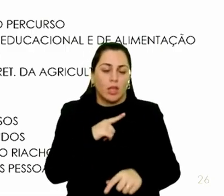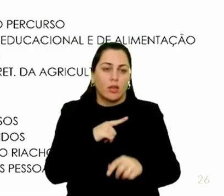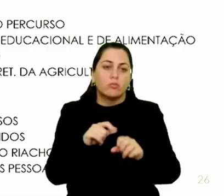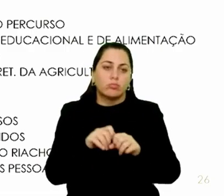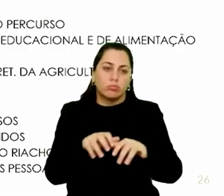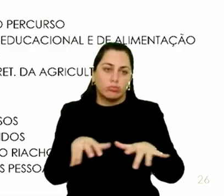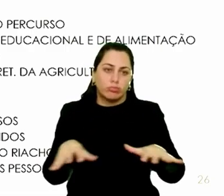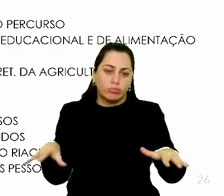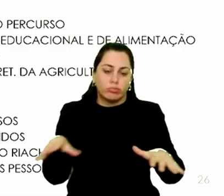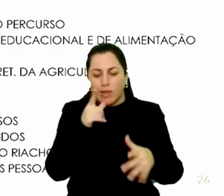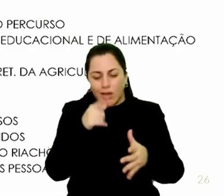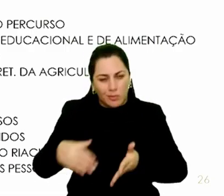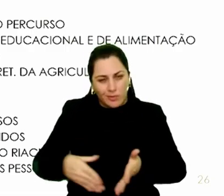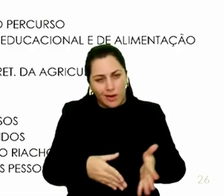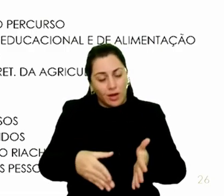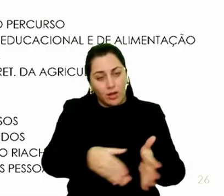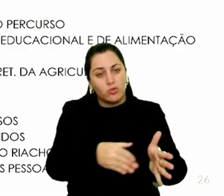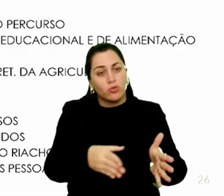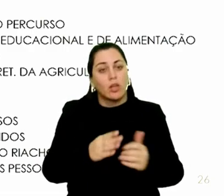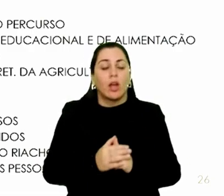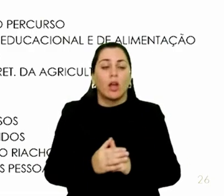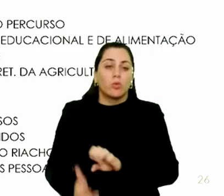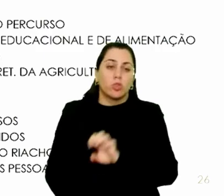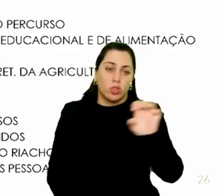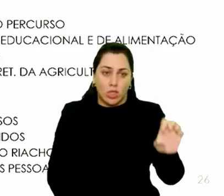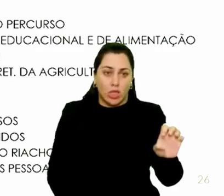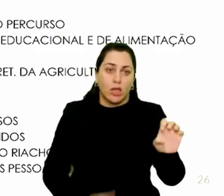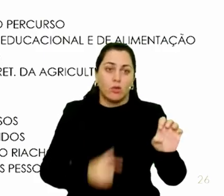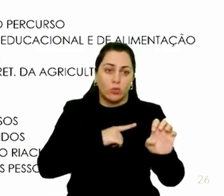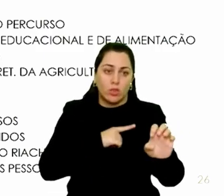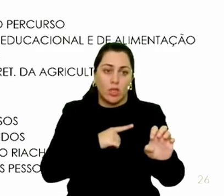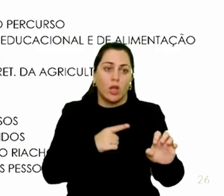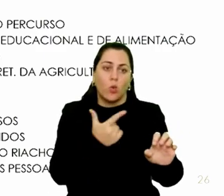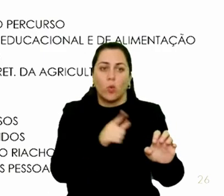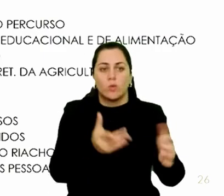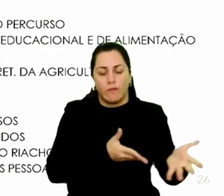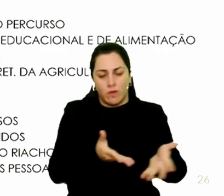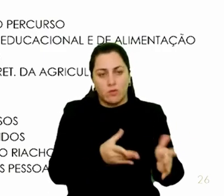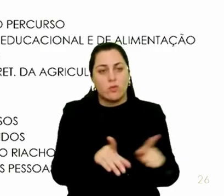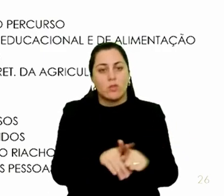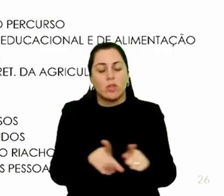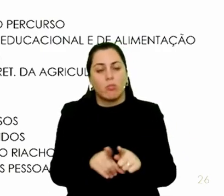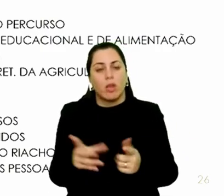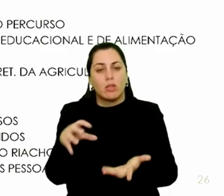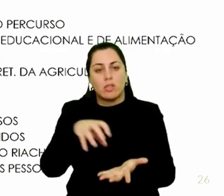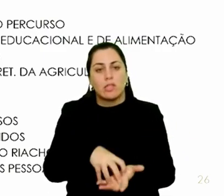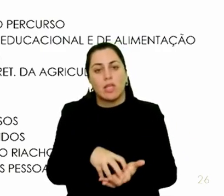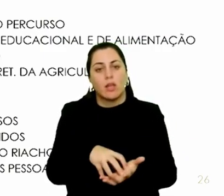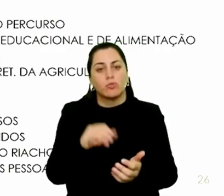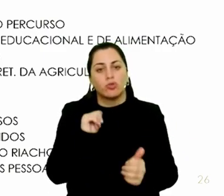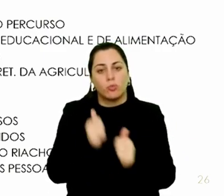expande um pouco ali a área do riacho. Já do lado esquerdo, a parte de serviços e também o centro de